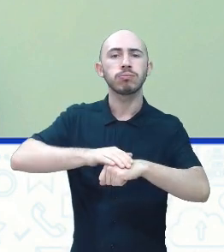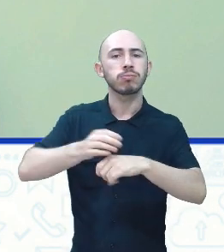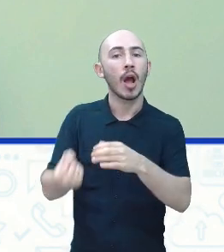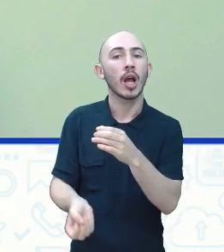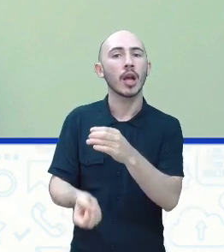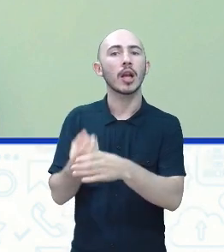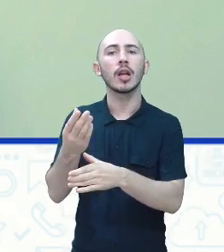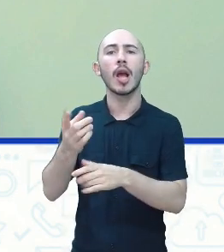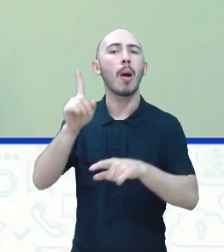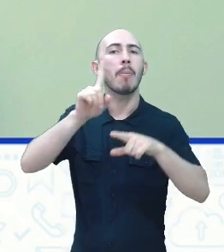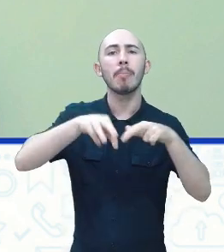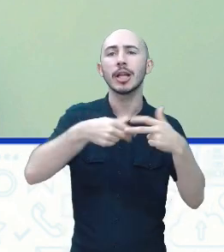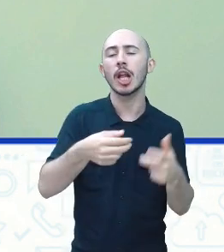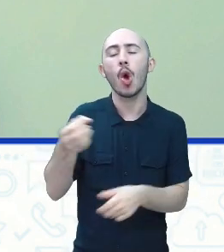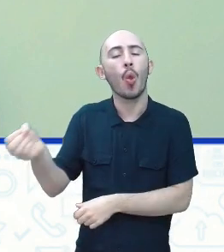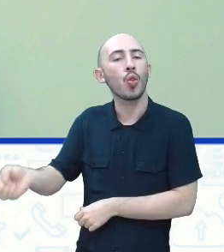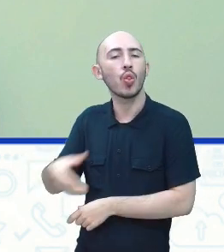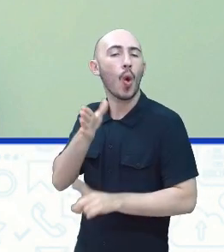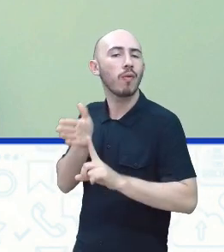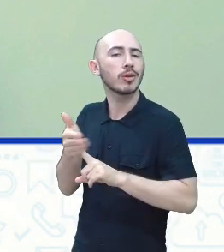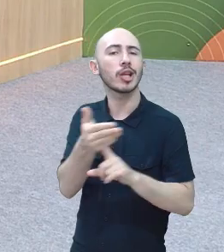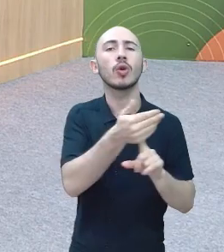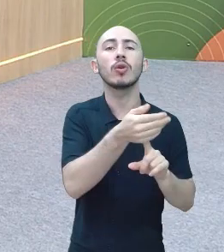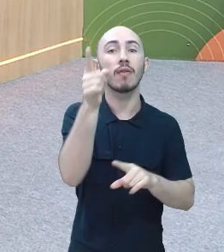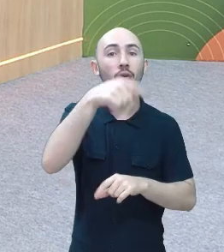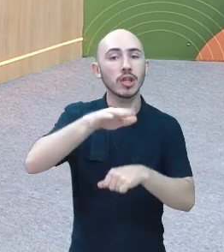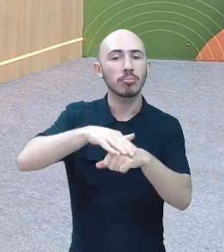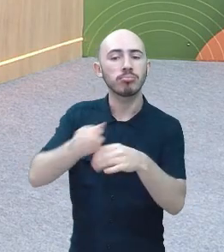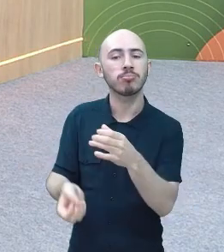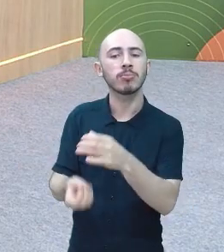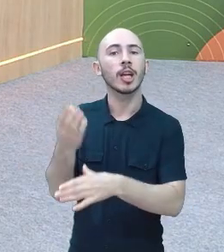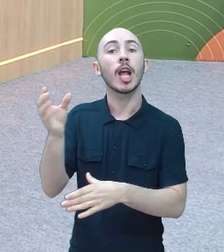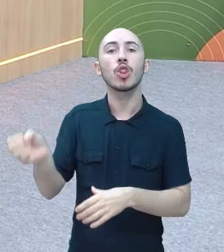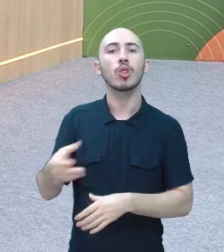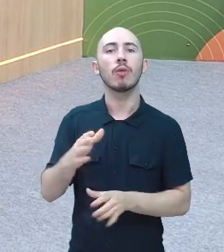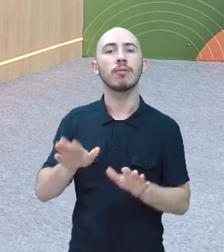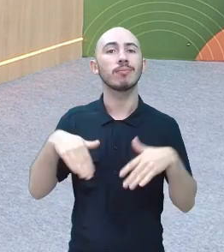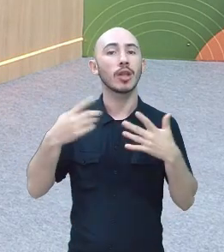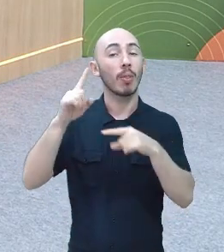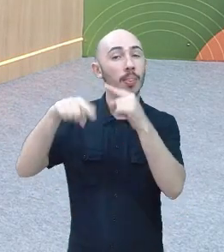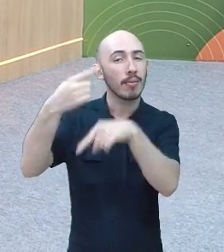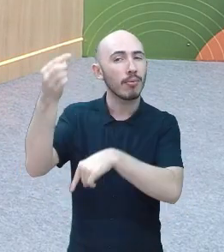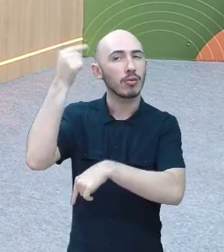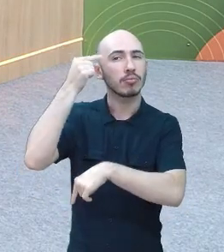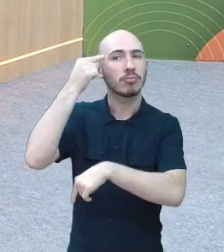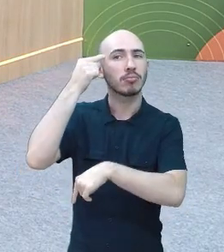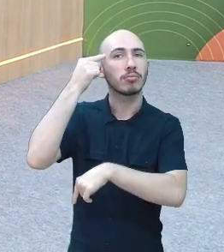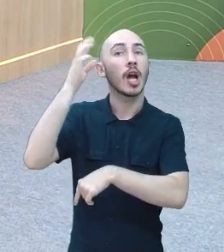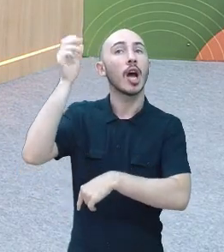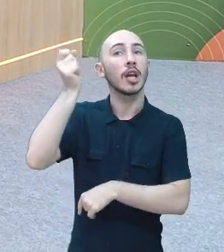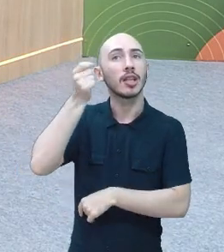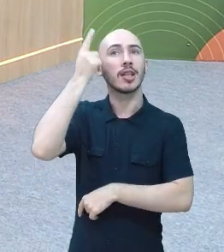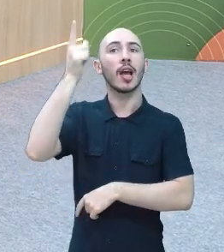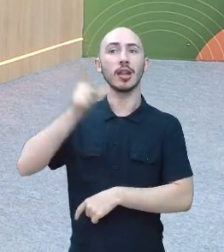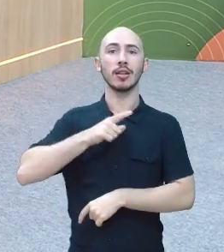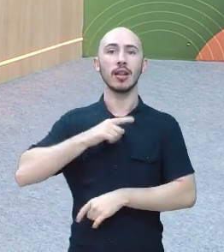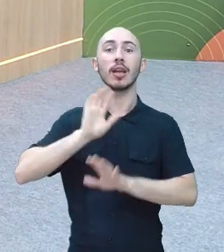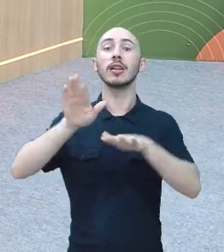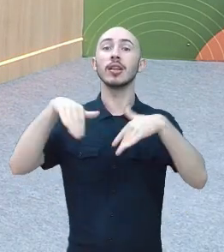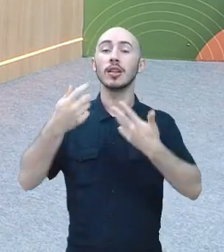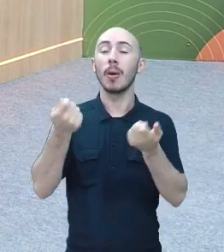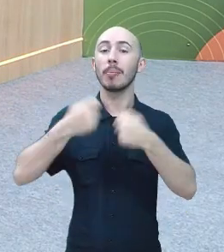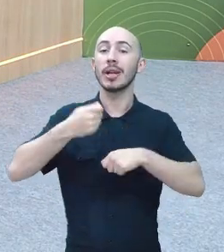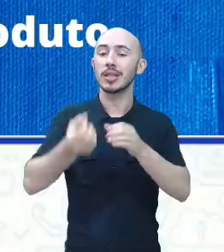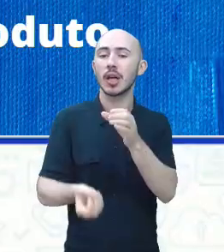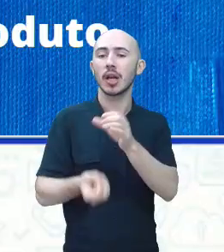equipamento novo, aí, revolucionário de tecnologia. E, depois de pensar no seu produto, você vai precisar criar um